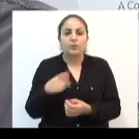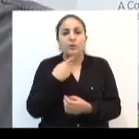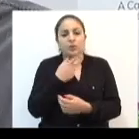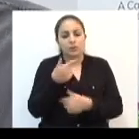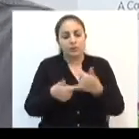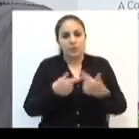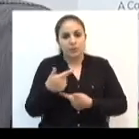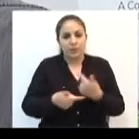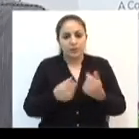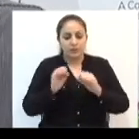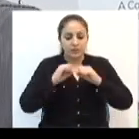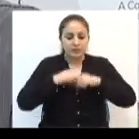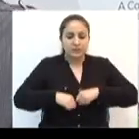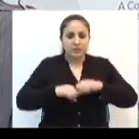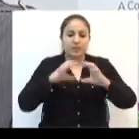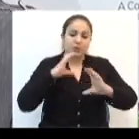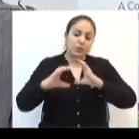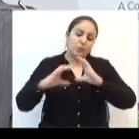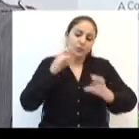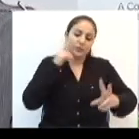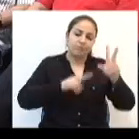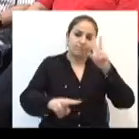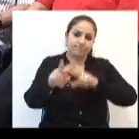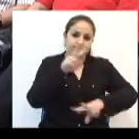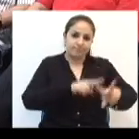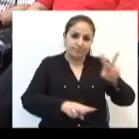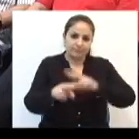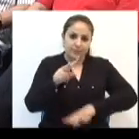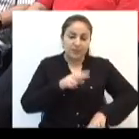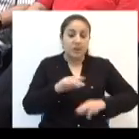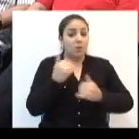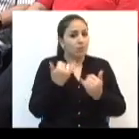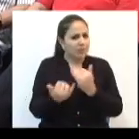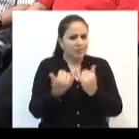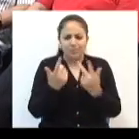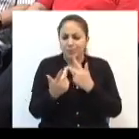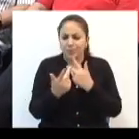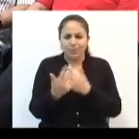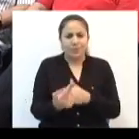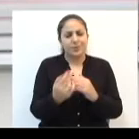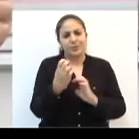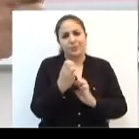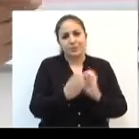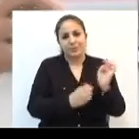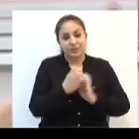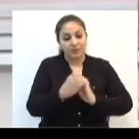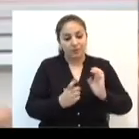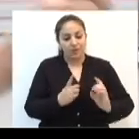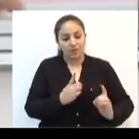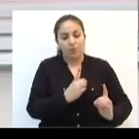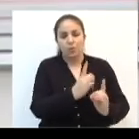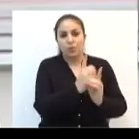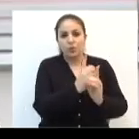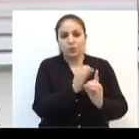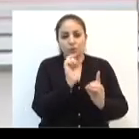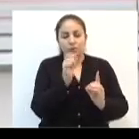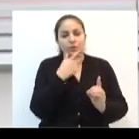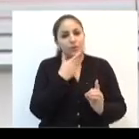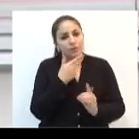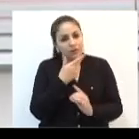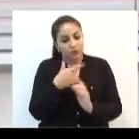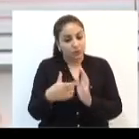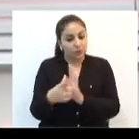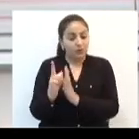empresa de sistema de comunicação visual. Um exemplo de empreendedorismo que vai ao encontro do que foi